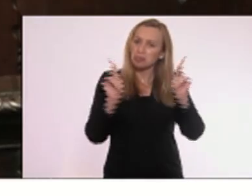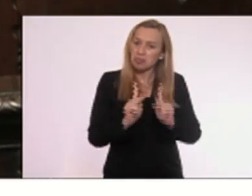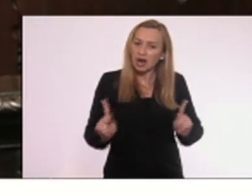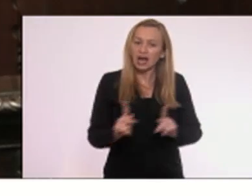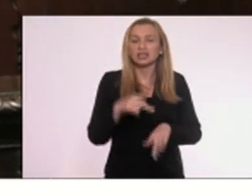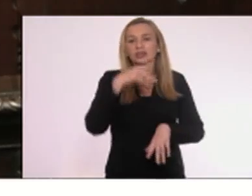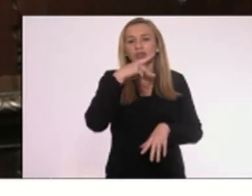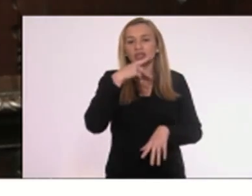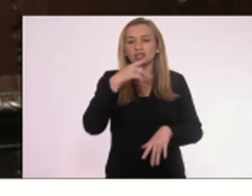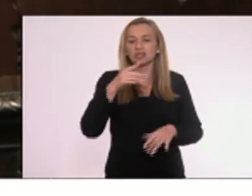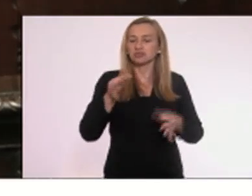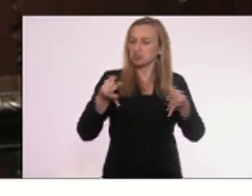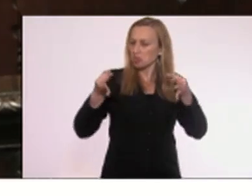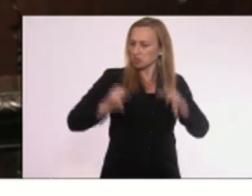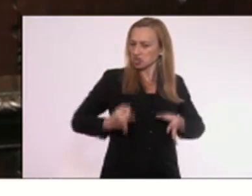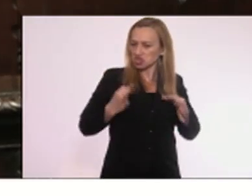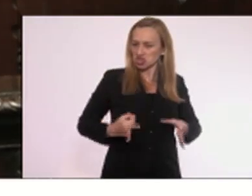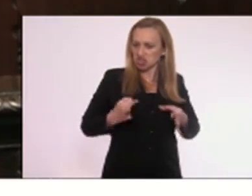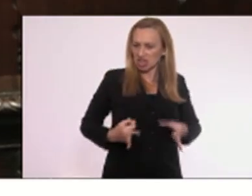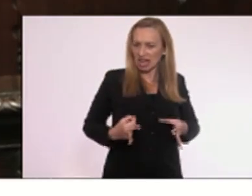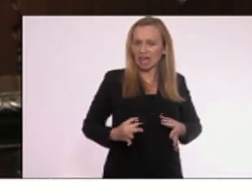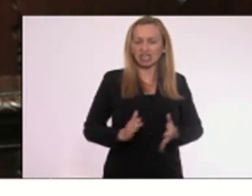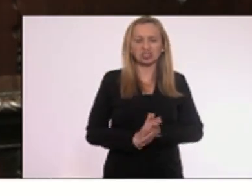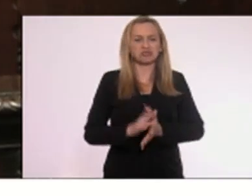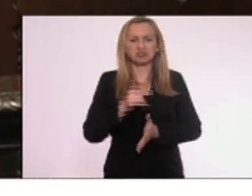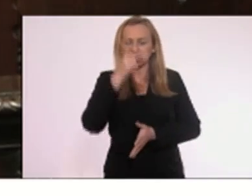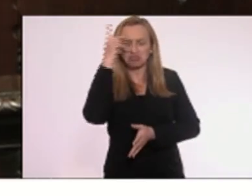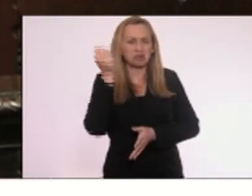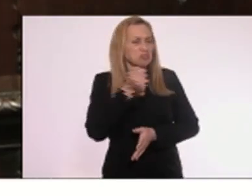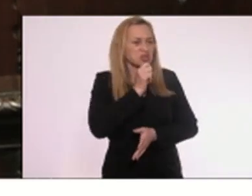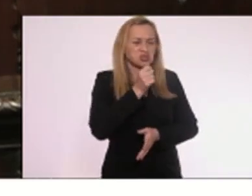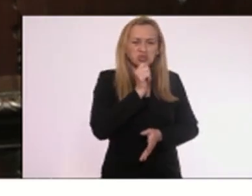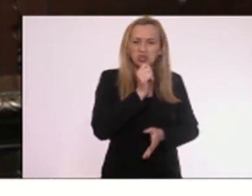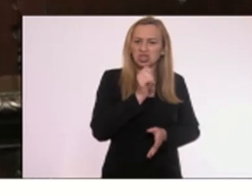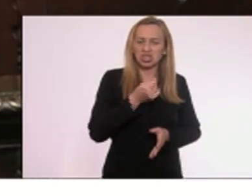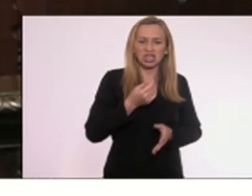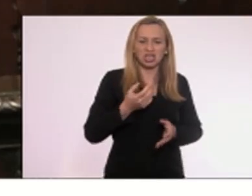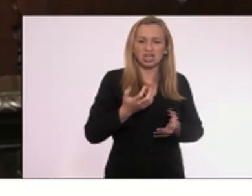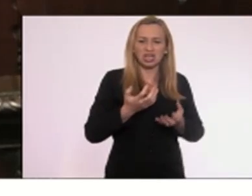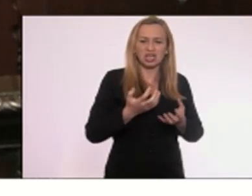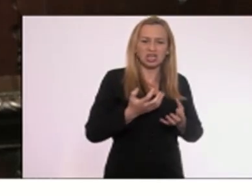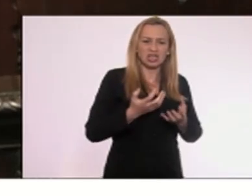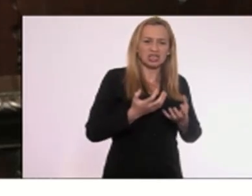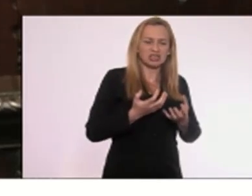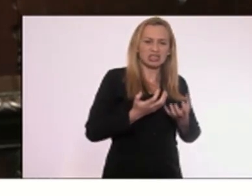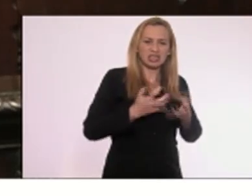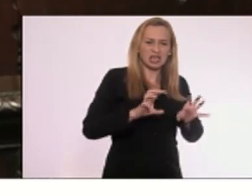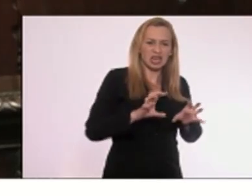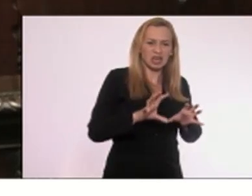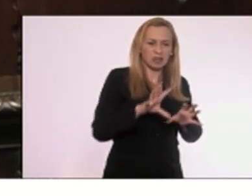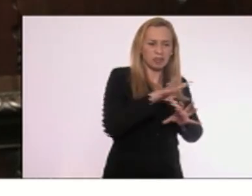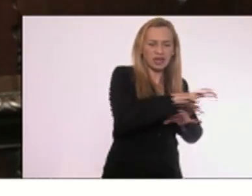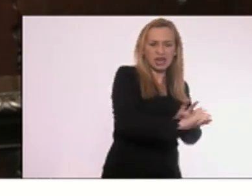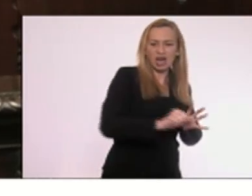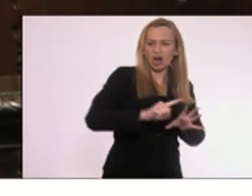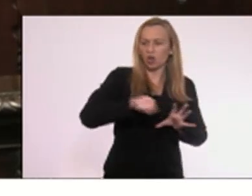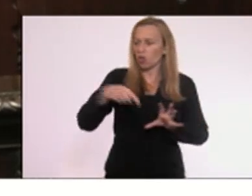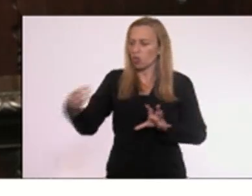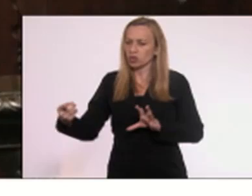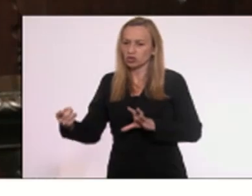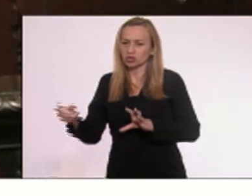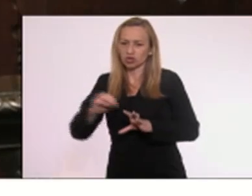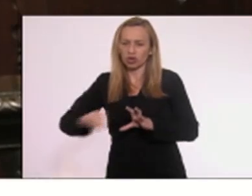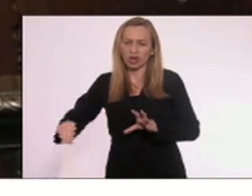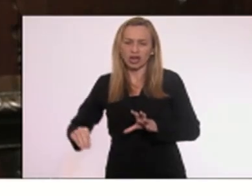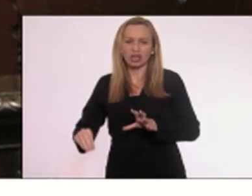de honestidade, ninguém aqui quis levar o louro para o partido A ou B, para a esquerda ou para a direita. O Parlamento Fluminense, entendendo que a